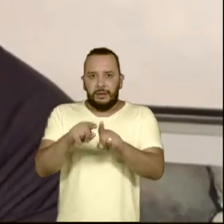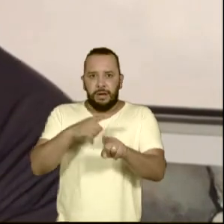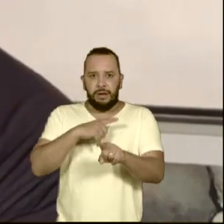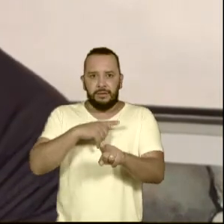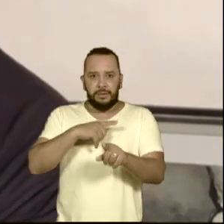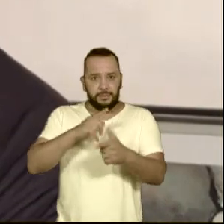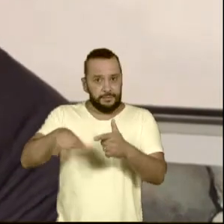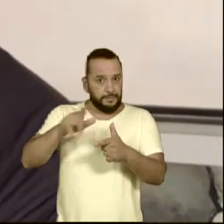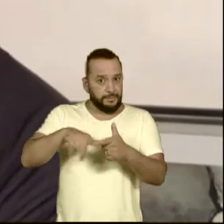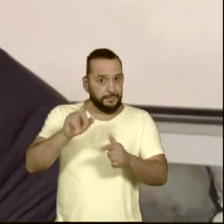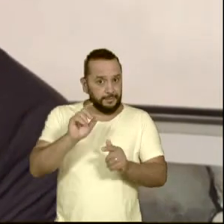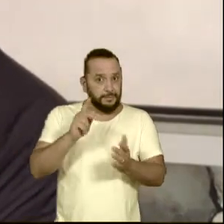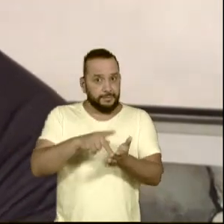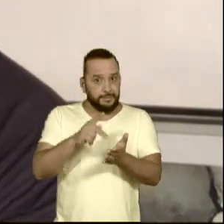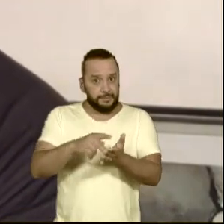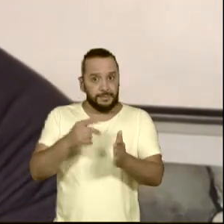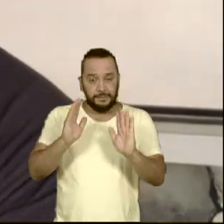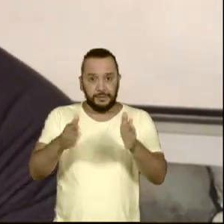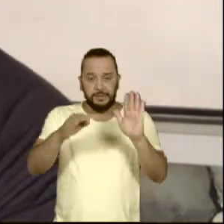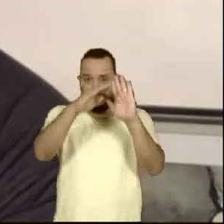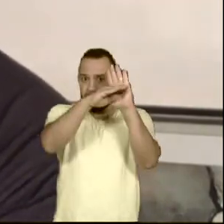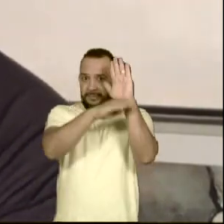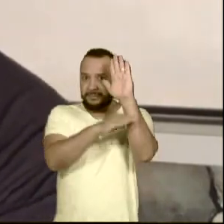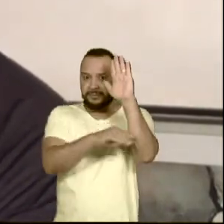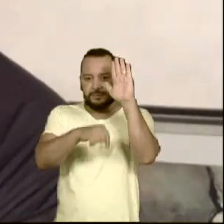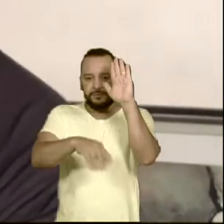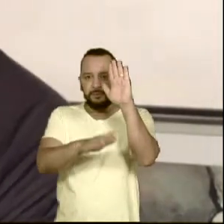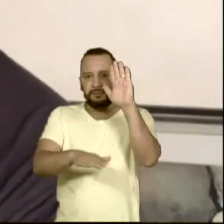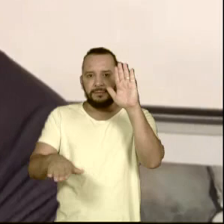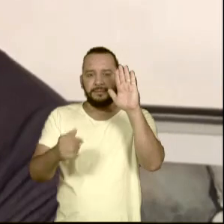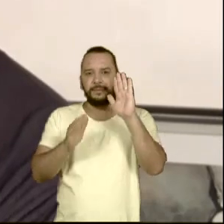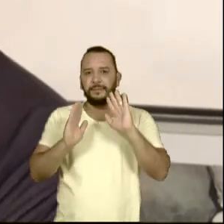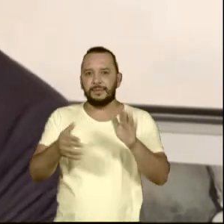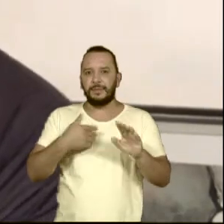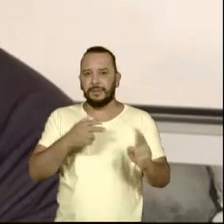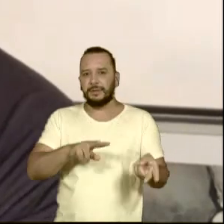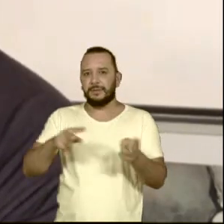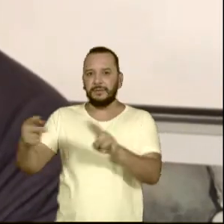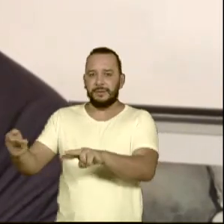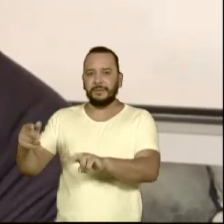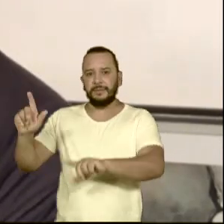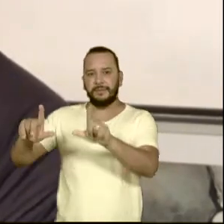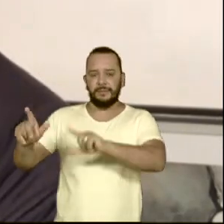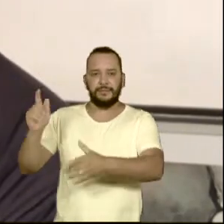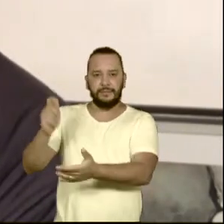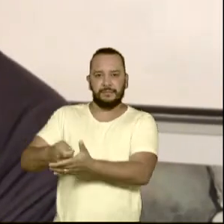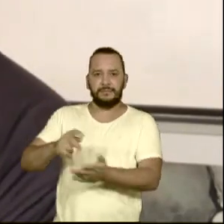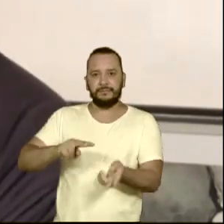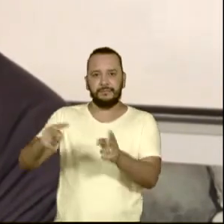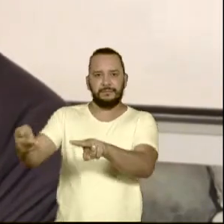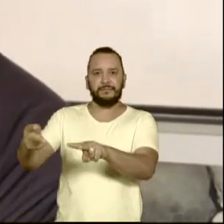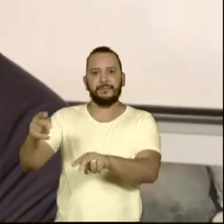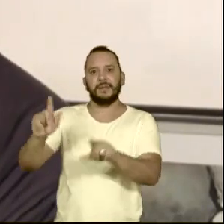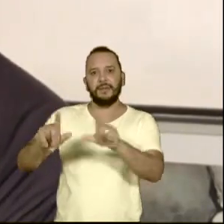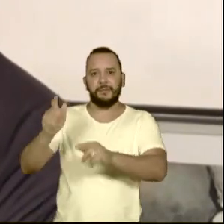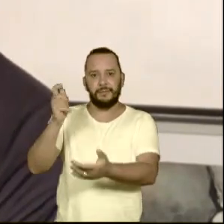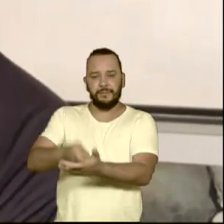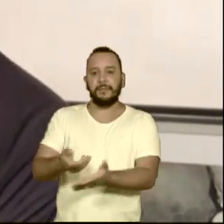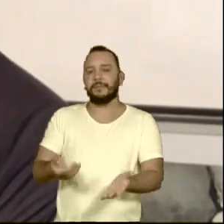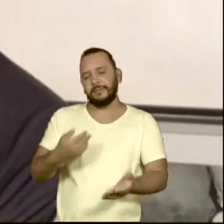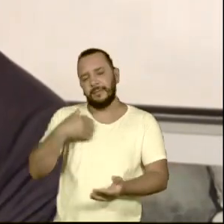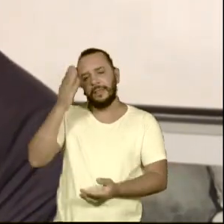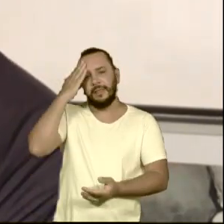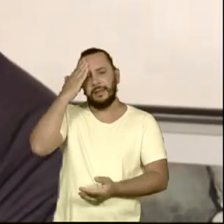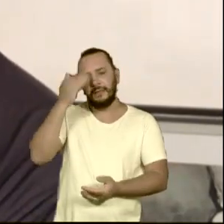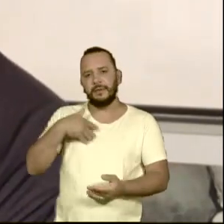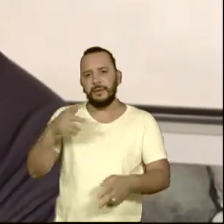Esse problema, entre aspas, da programação infantil começou a ser transferido para os canais a cabo. Infelizmente, a gente sabe que a grande parte da